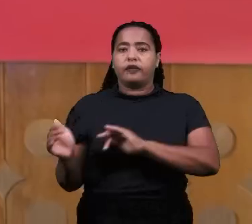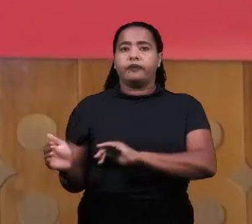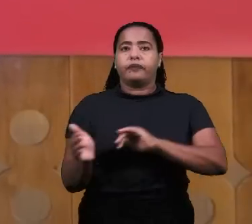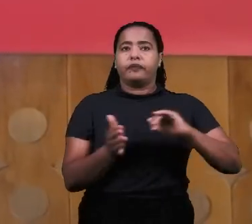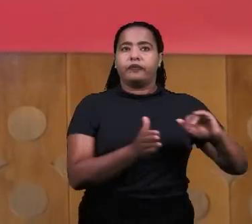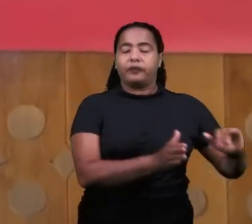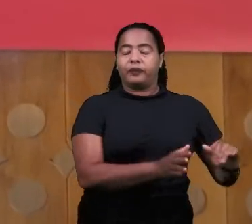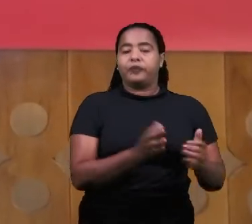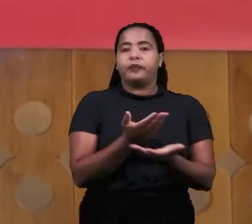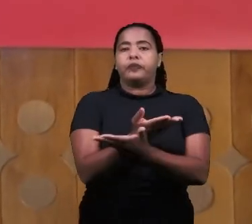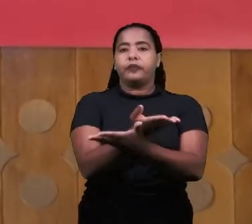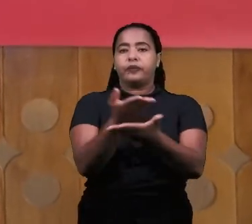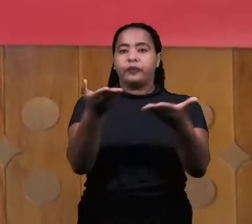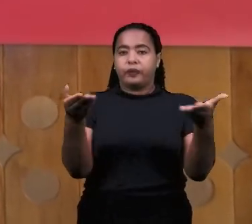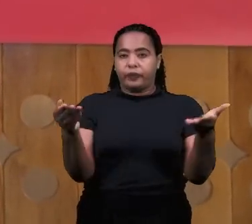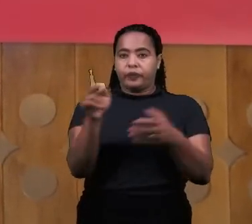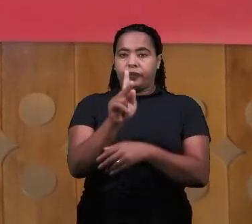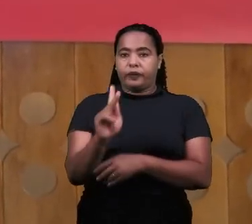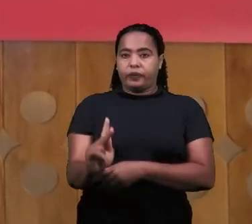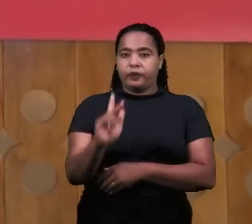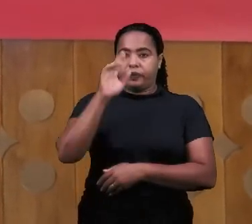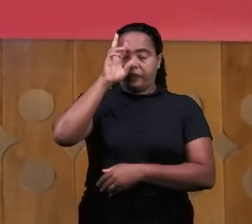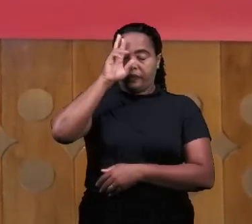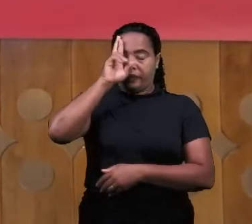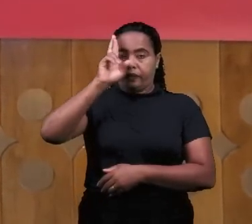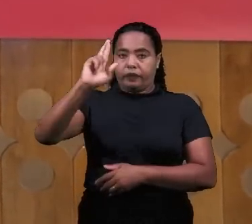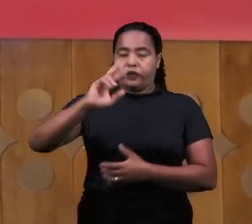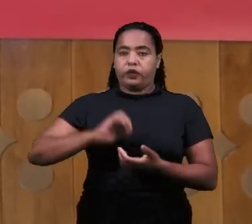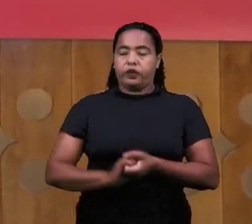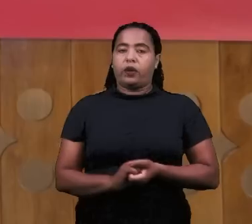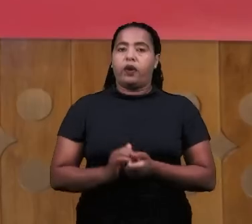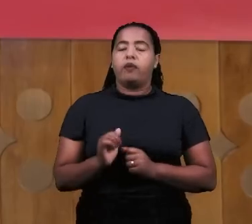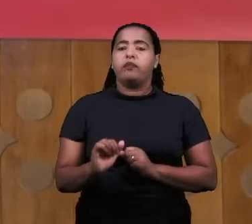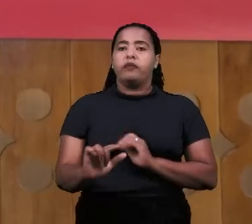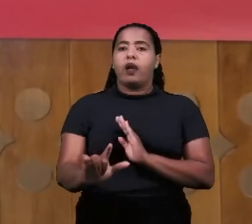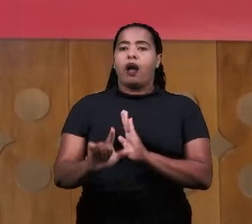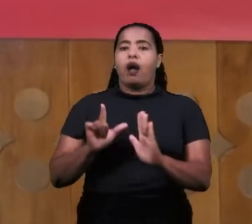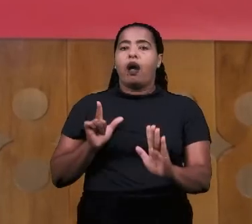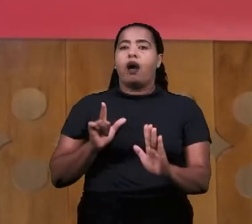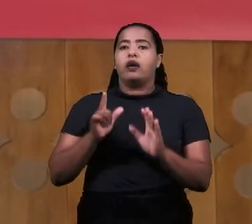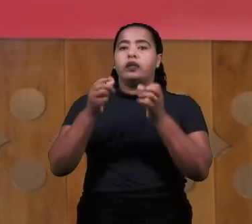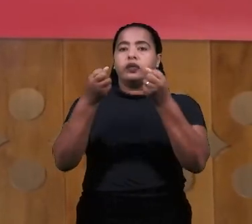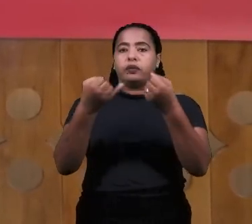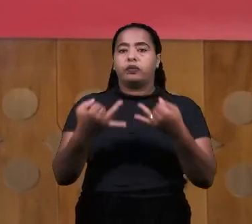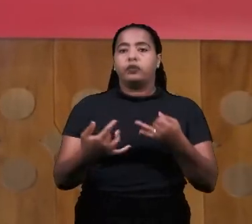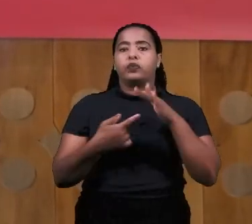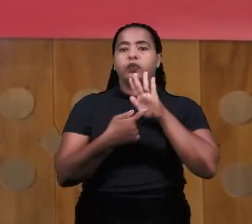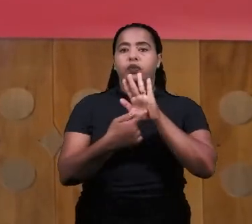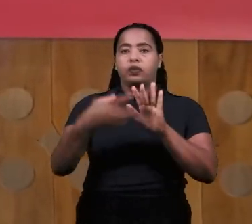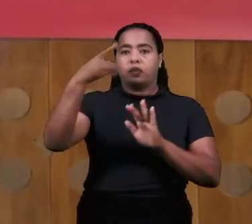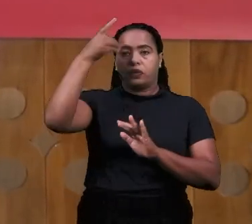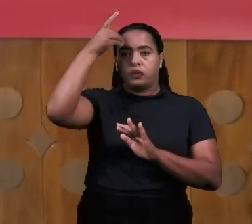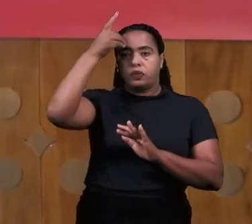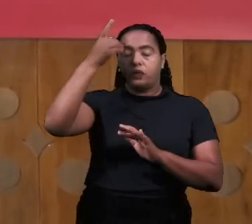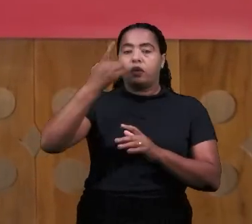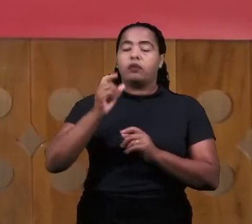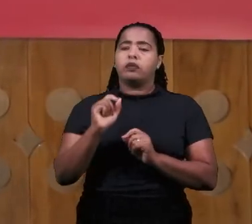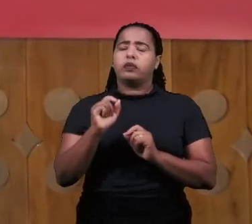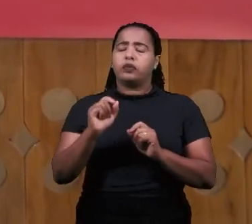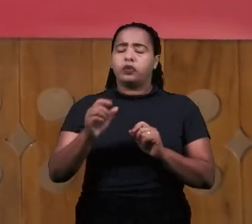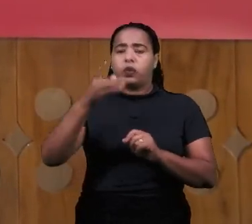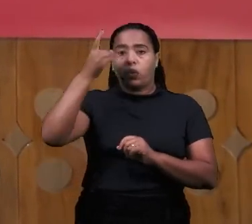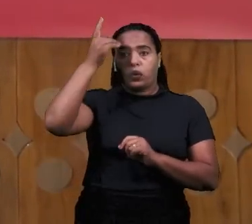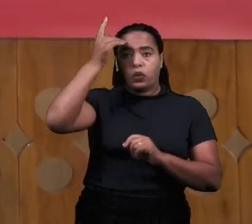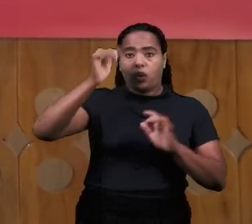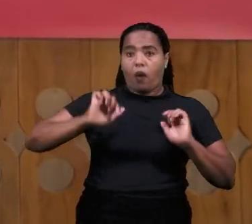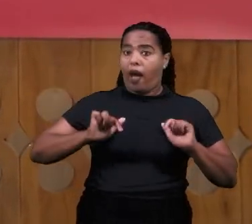Bem, irmãos, a paz do Senhor. Aqui, antes de explicar os dons, falando para os irmãos o seguinte: os dons são manifestações do